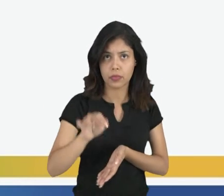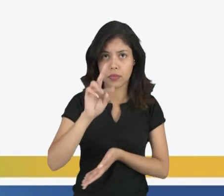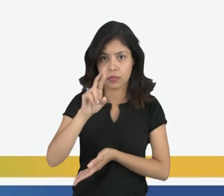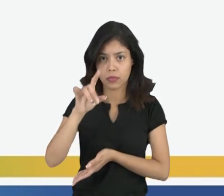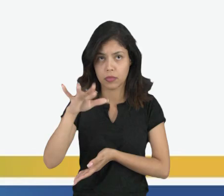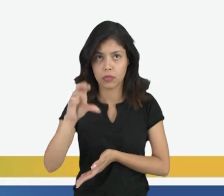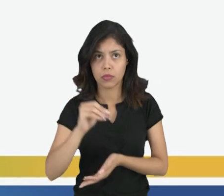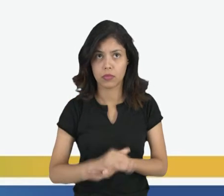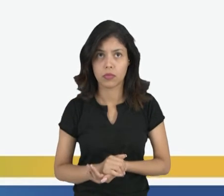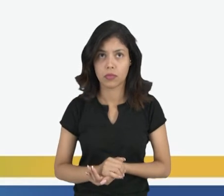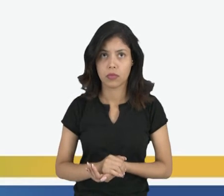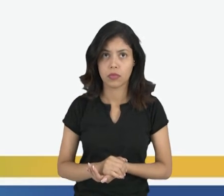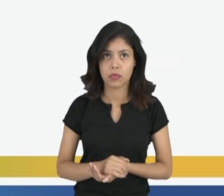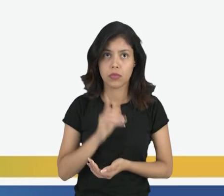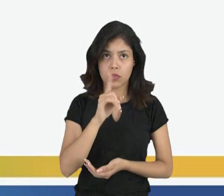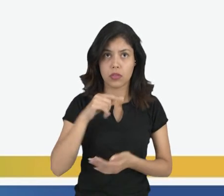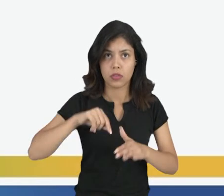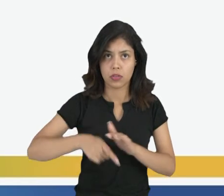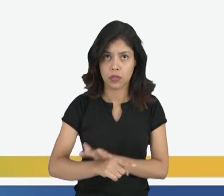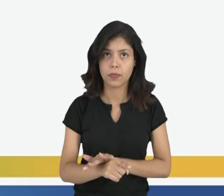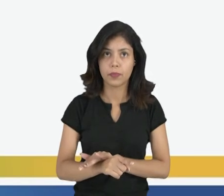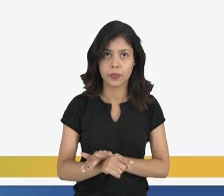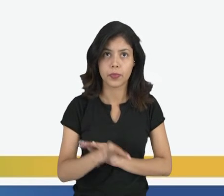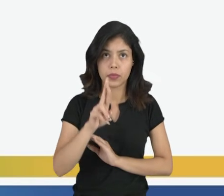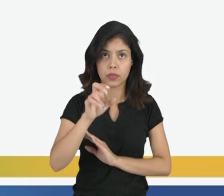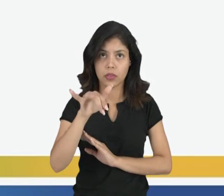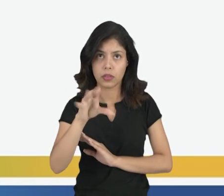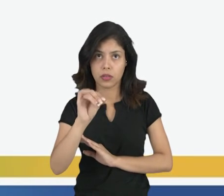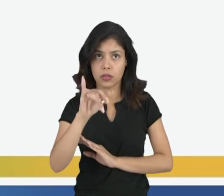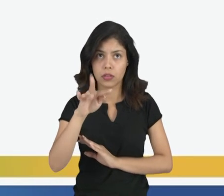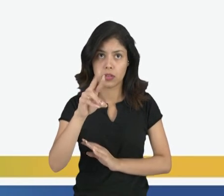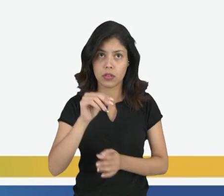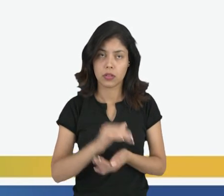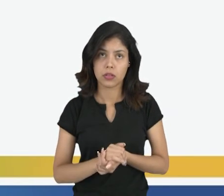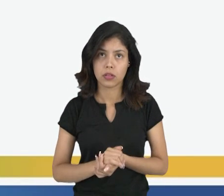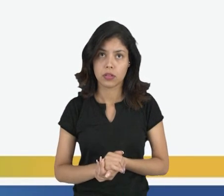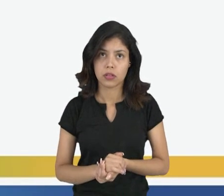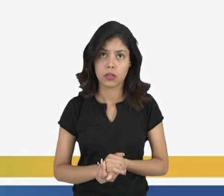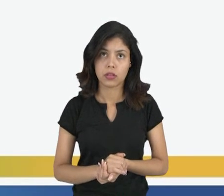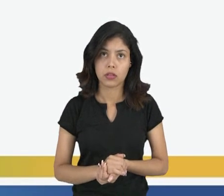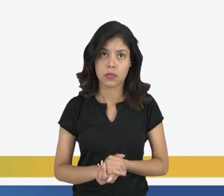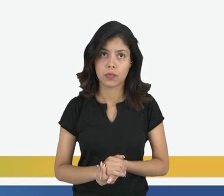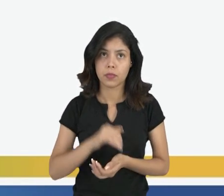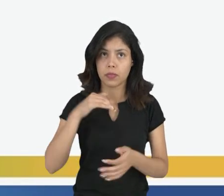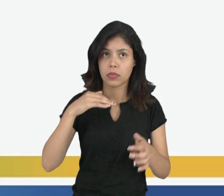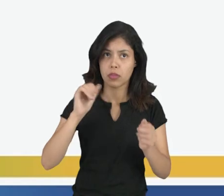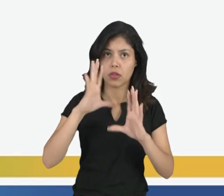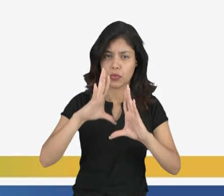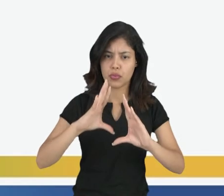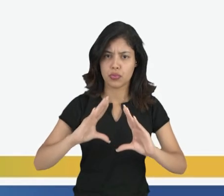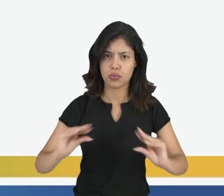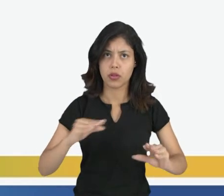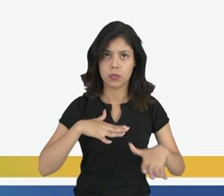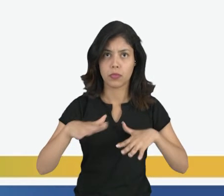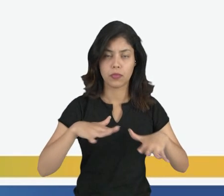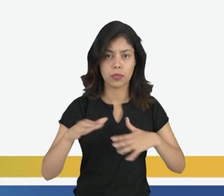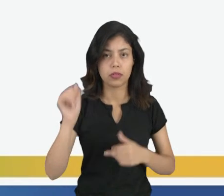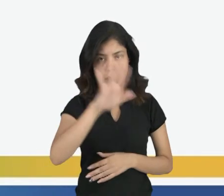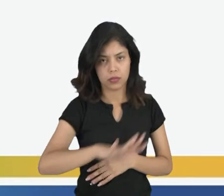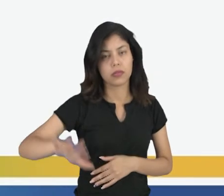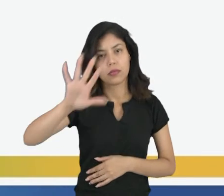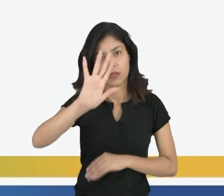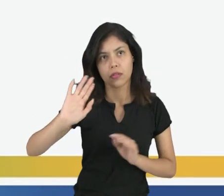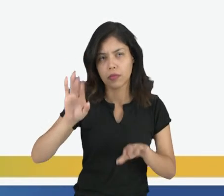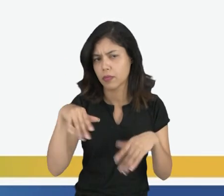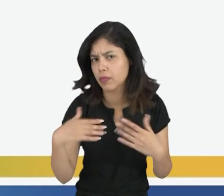regimes autoritários, difusão do fundamentalismo islâmico, enfraquecimento dos movimentos nacionais. E aí,